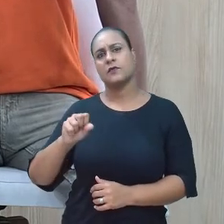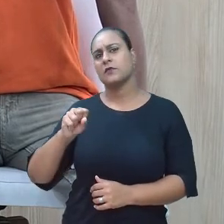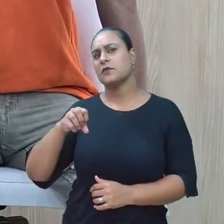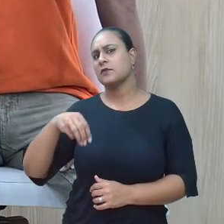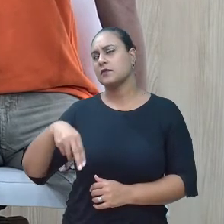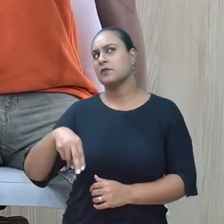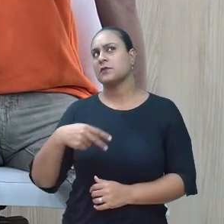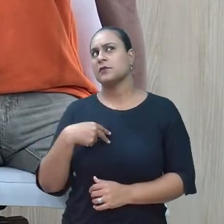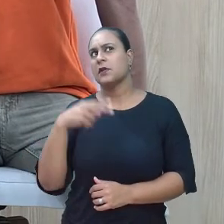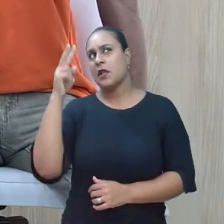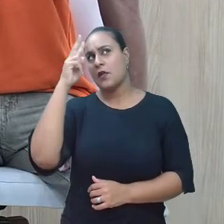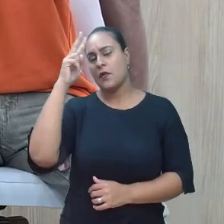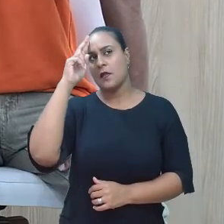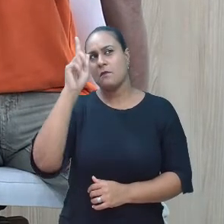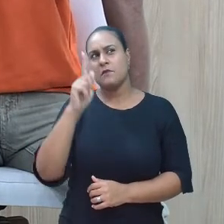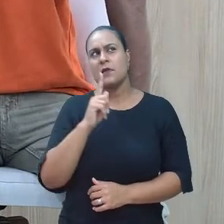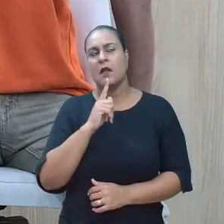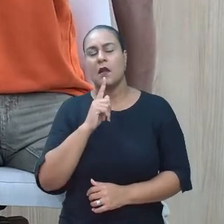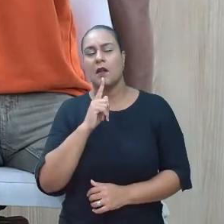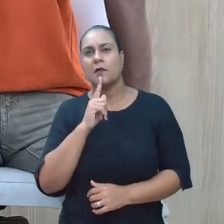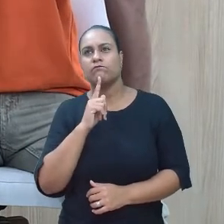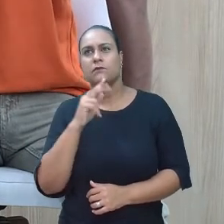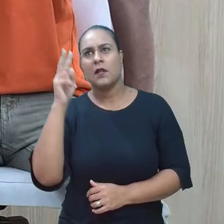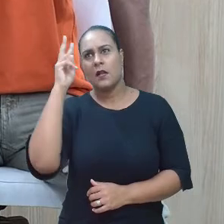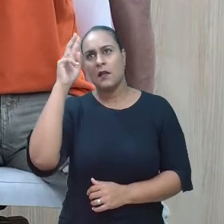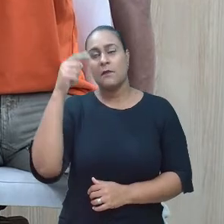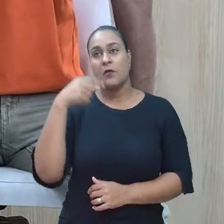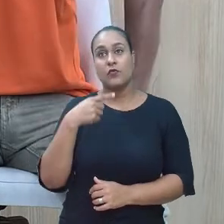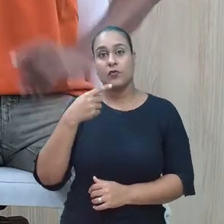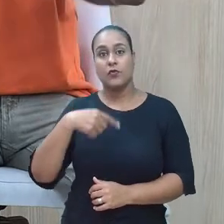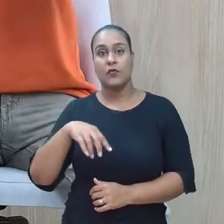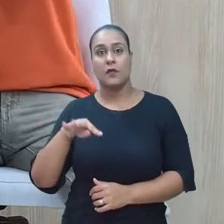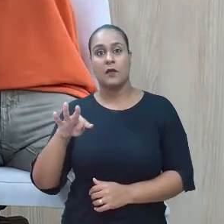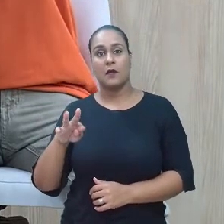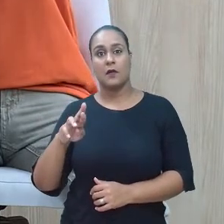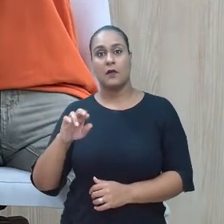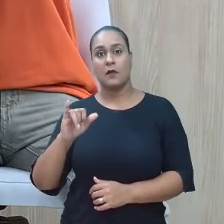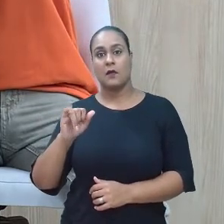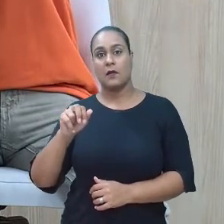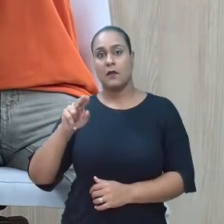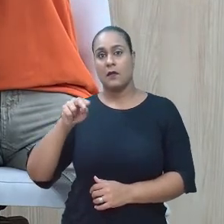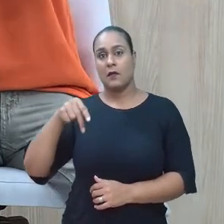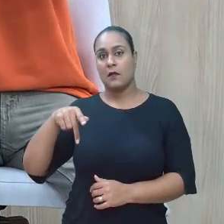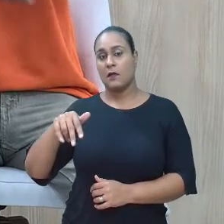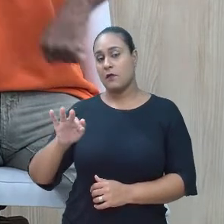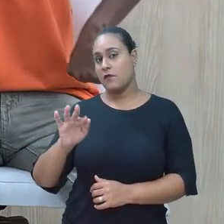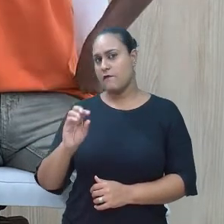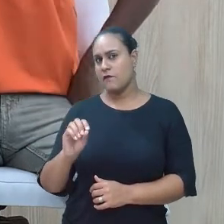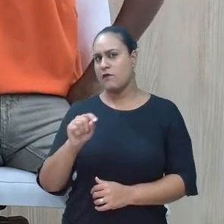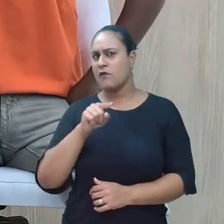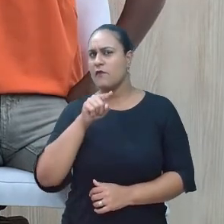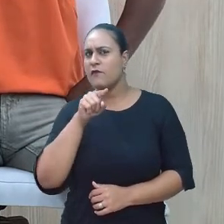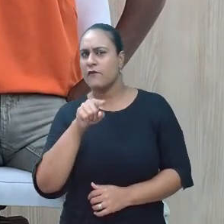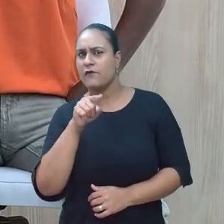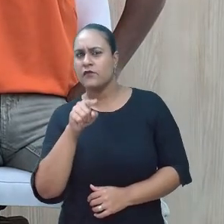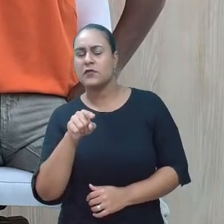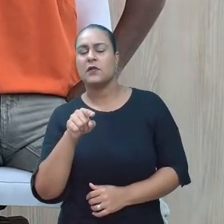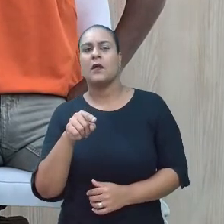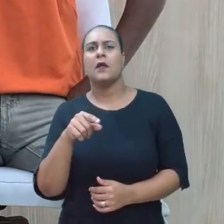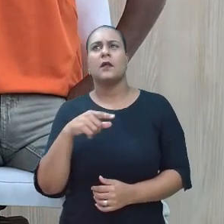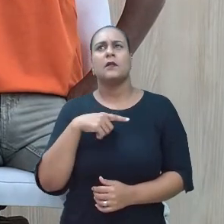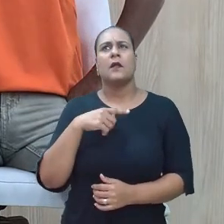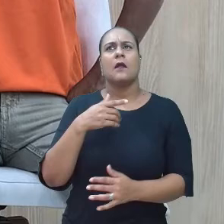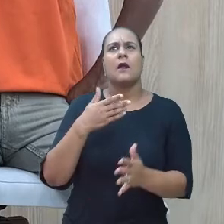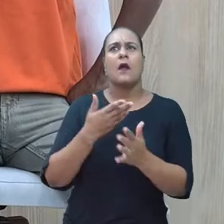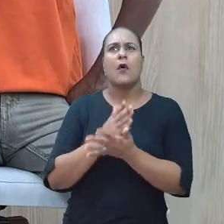eu me lembrei de Triunfo, eu fui em Triunfo, porque aí eu ficava perguntando, que frio aqui em Triunfo. Mas você que está em Casa Amarela, em Imbura, tem determinada época